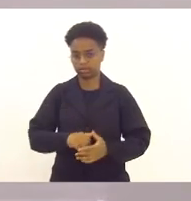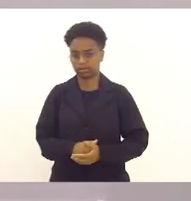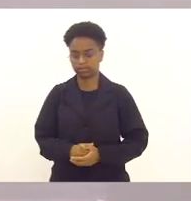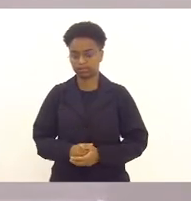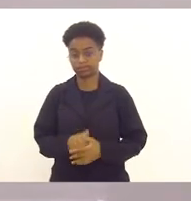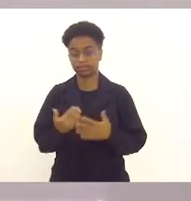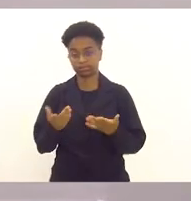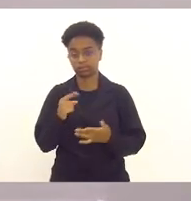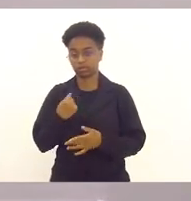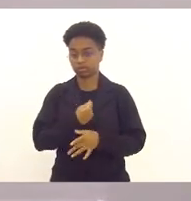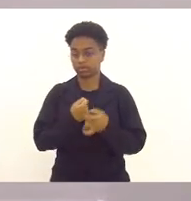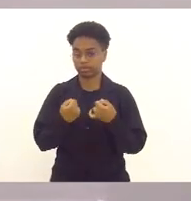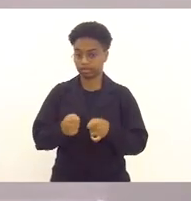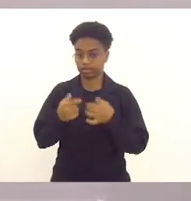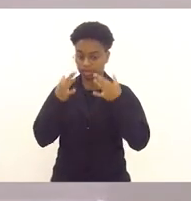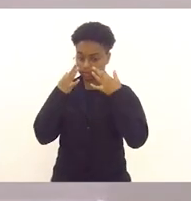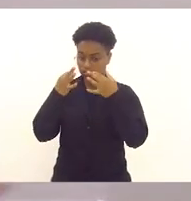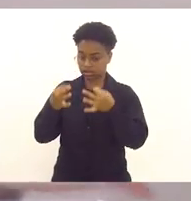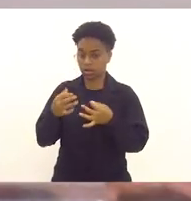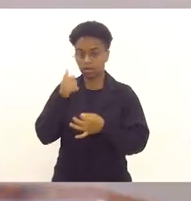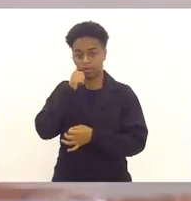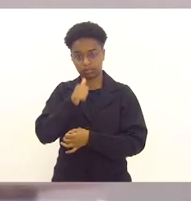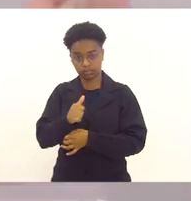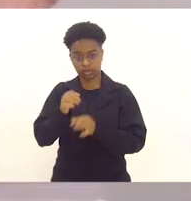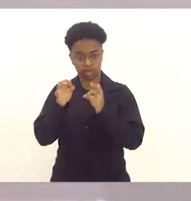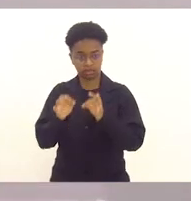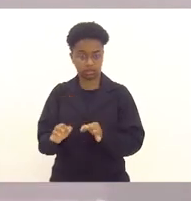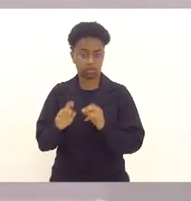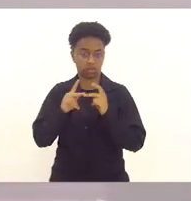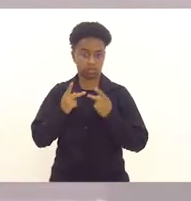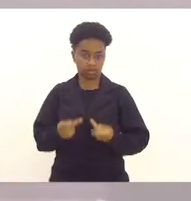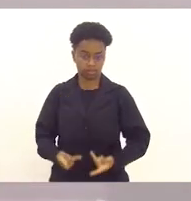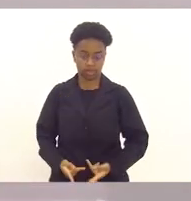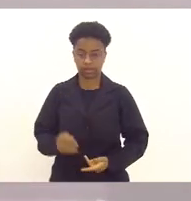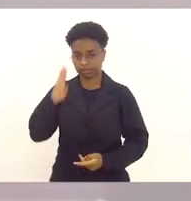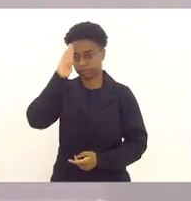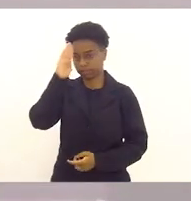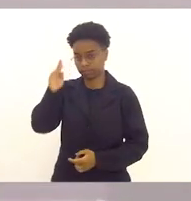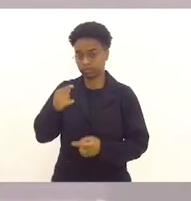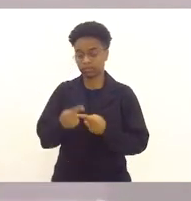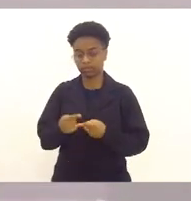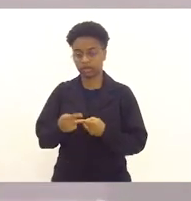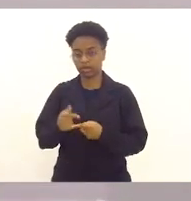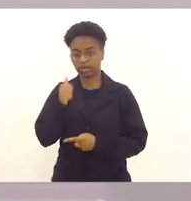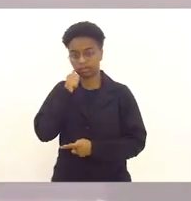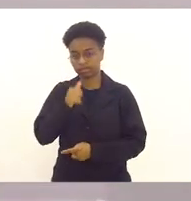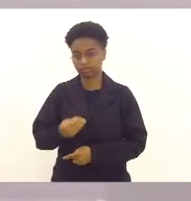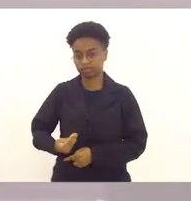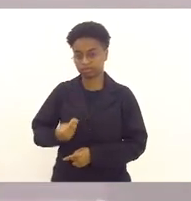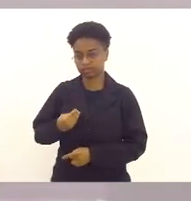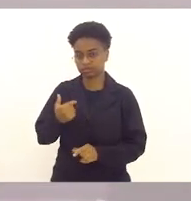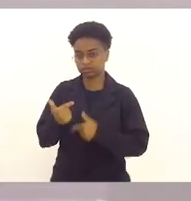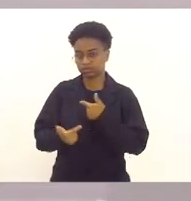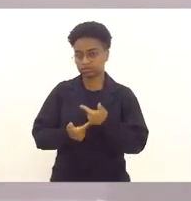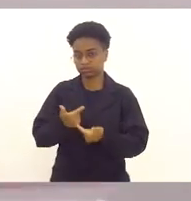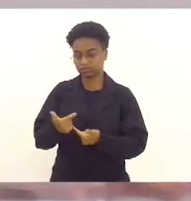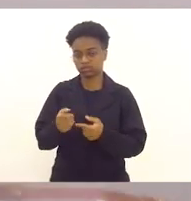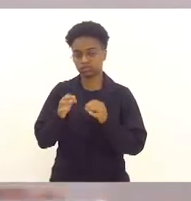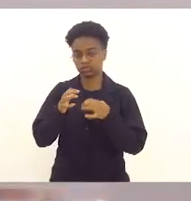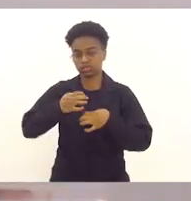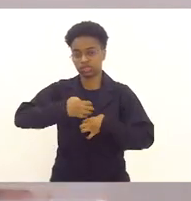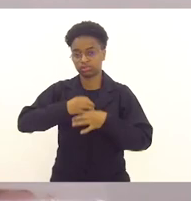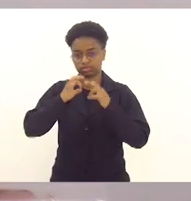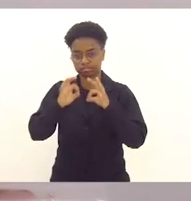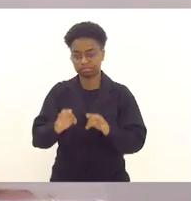olhar para essas mulheres na sua dignidade humana é fundamental então elas existem Faz esse trabalho de maneira muito concreto e